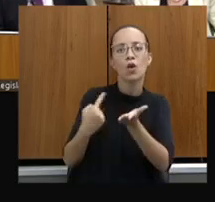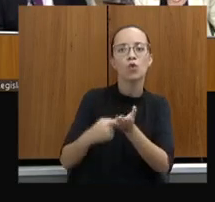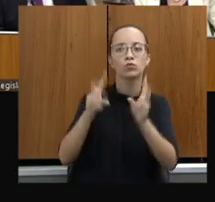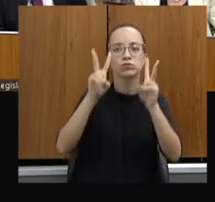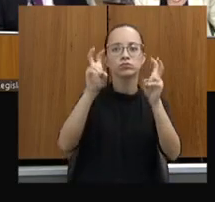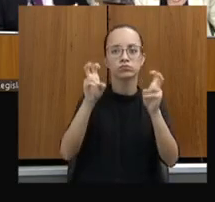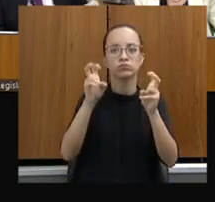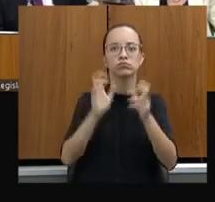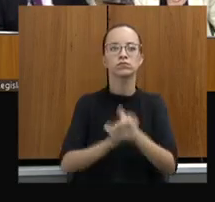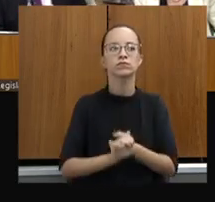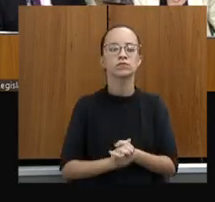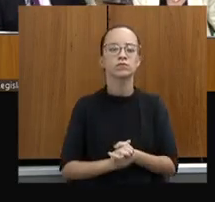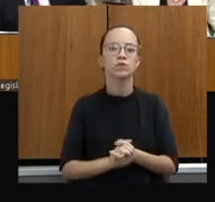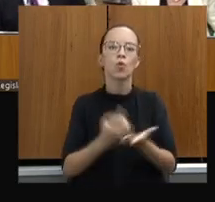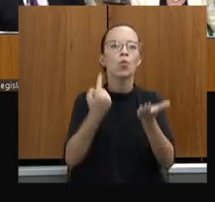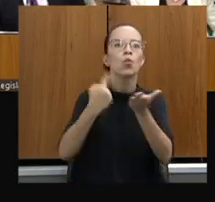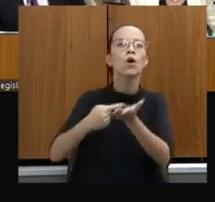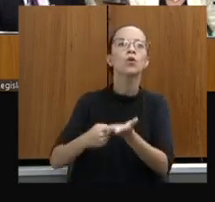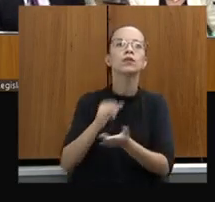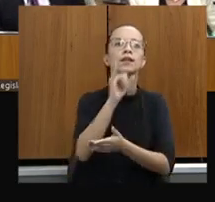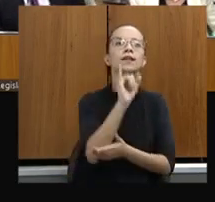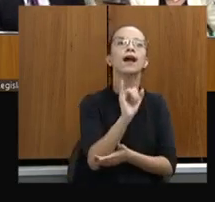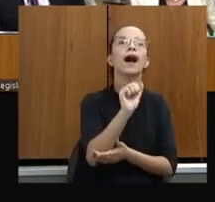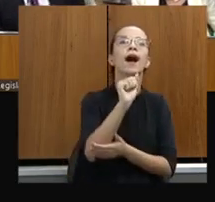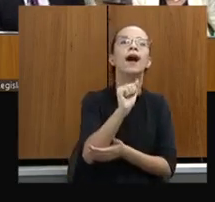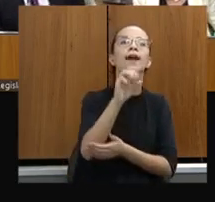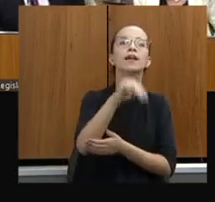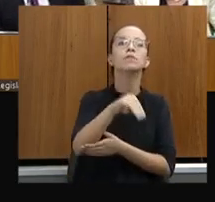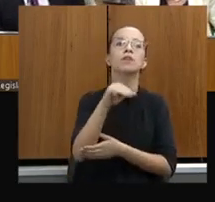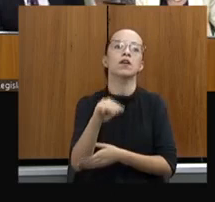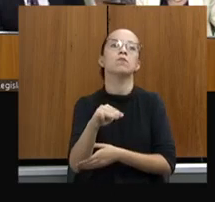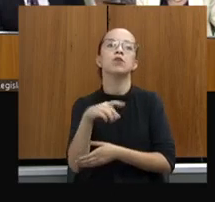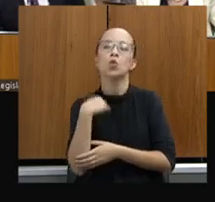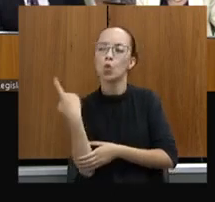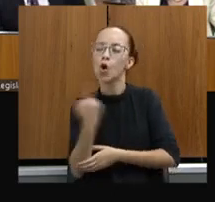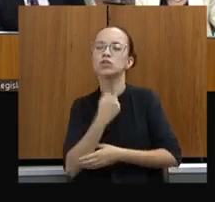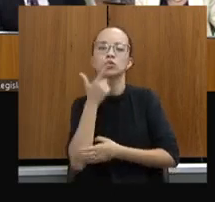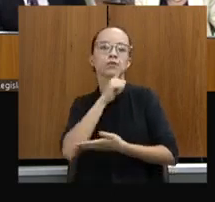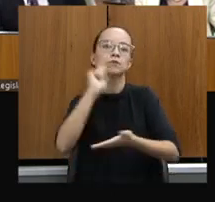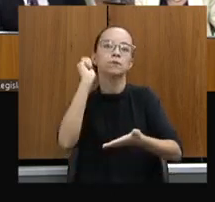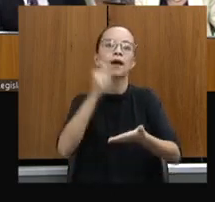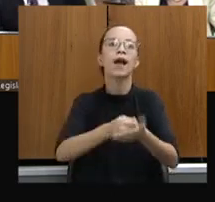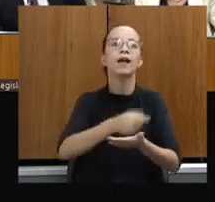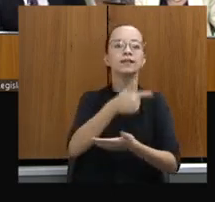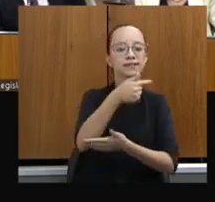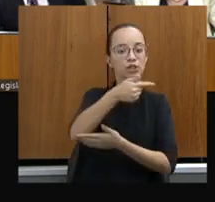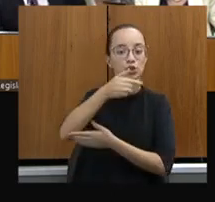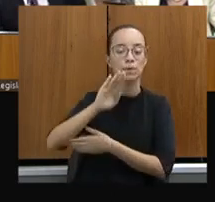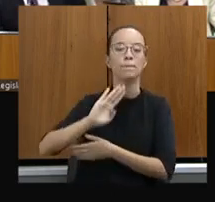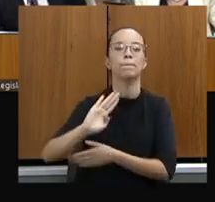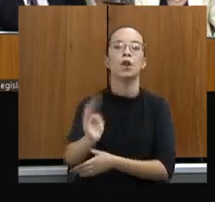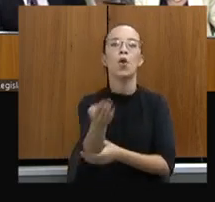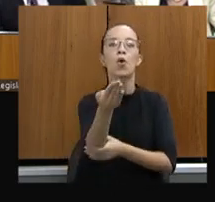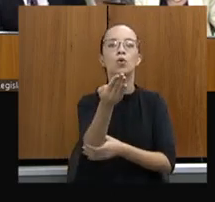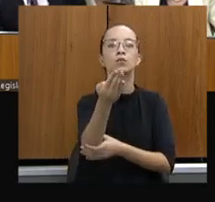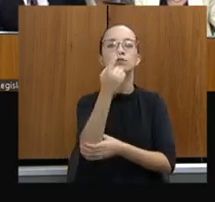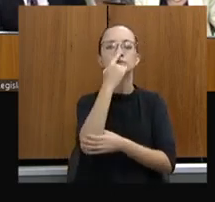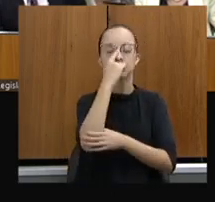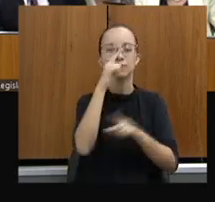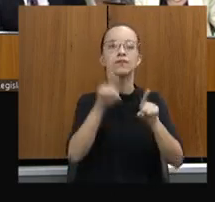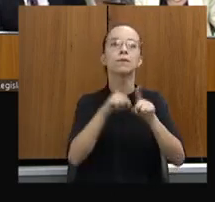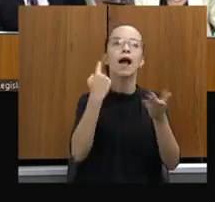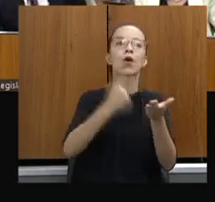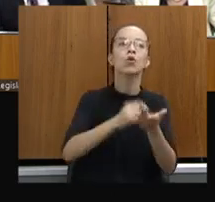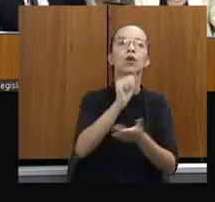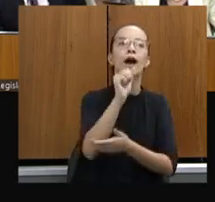afirmou acordo a MM quitado né a gente liquidou esse ano é o 7 bilhões de reais o Acorde da MM